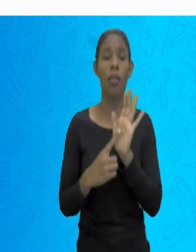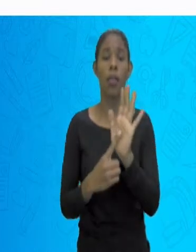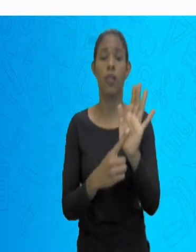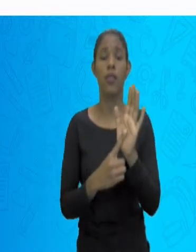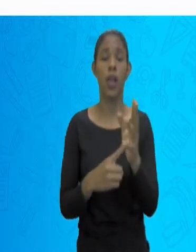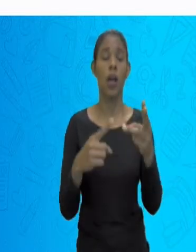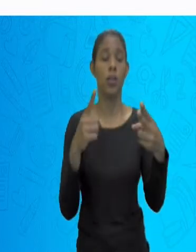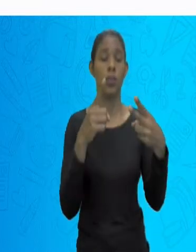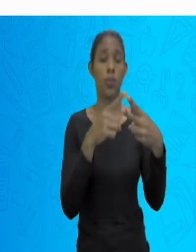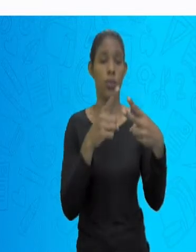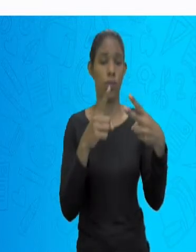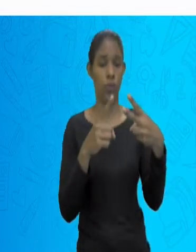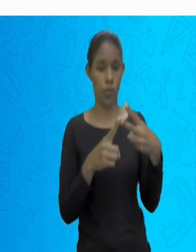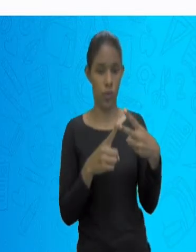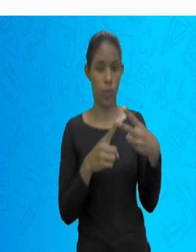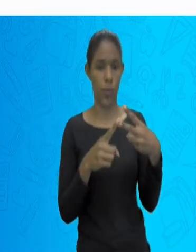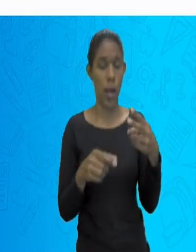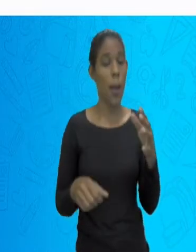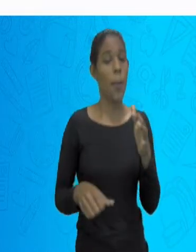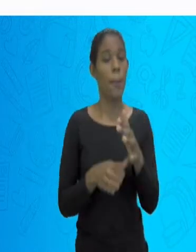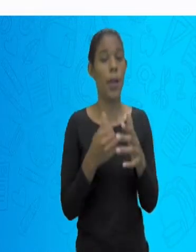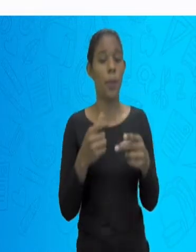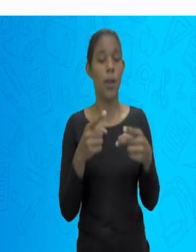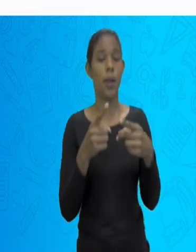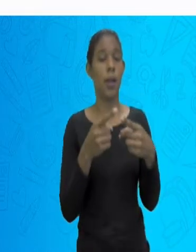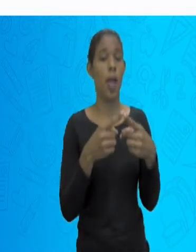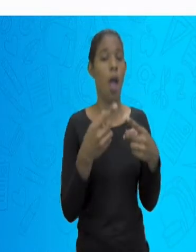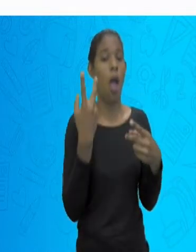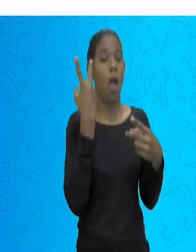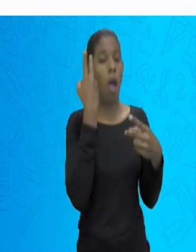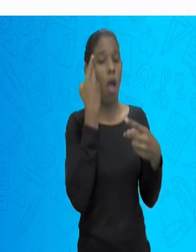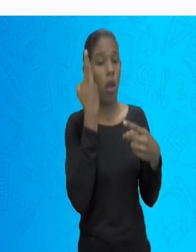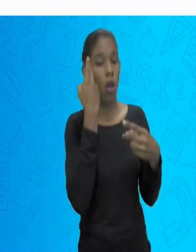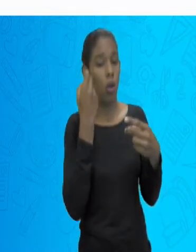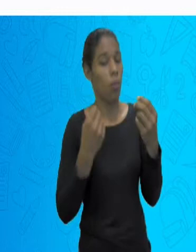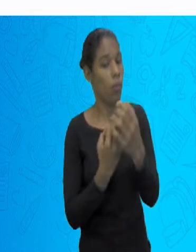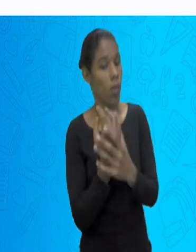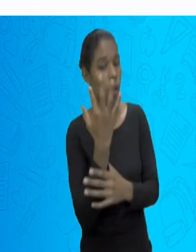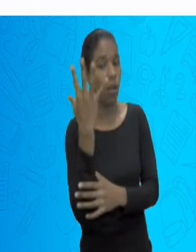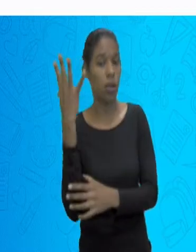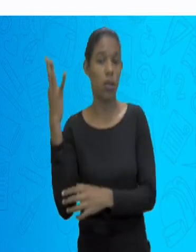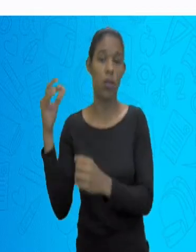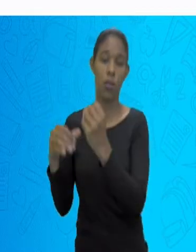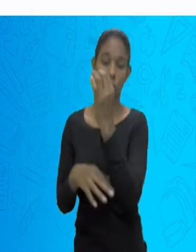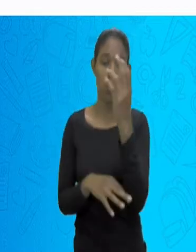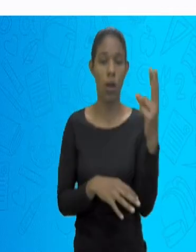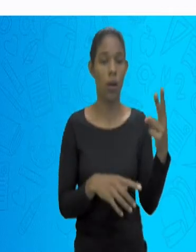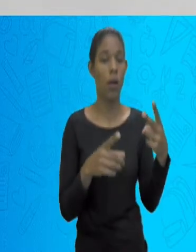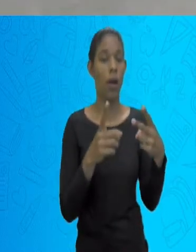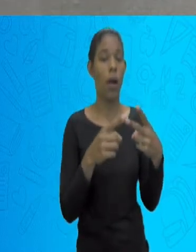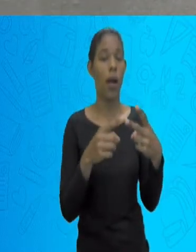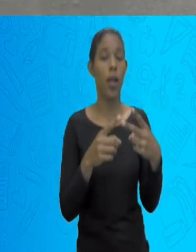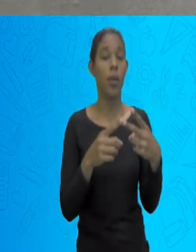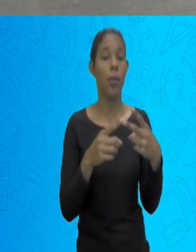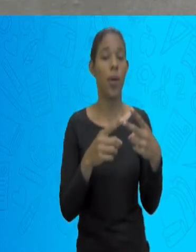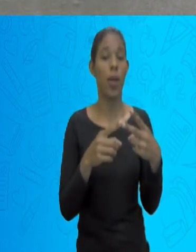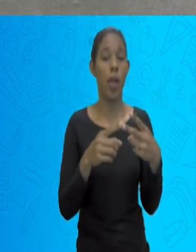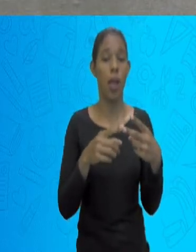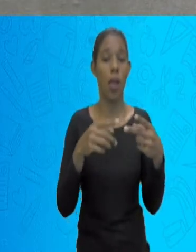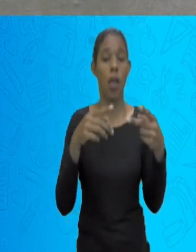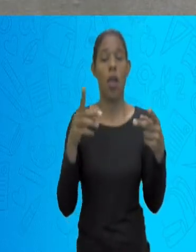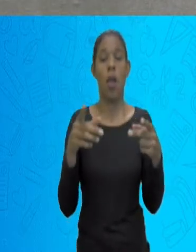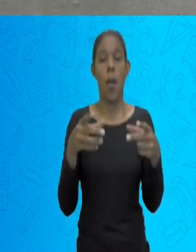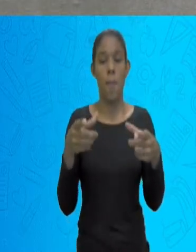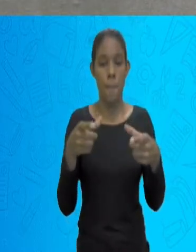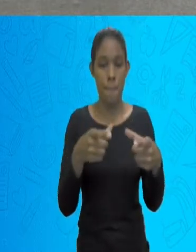paisagens naturais e temos as paisagens humanizadas. Nós vimos nas imagens anteriores as